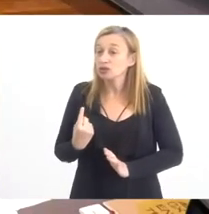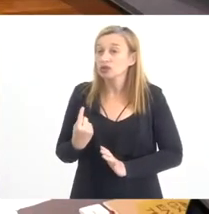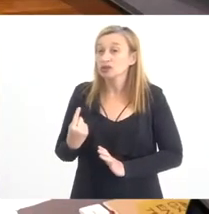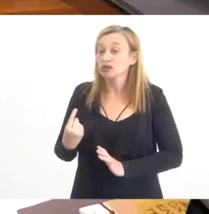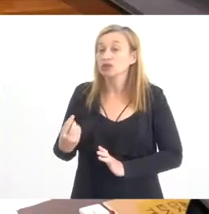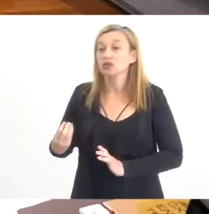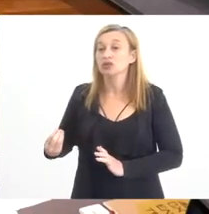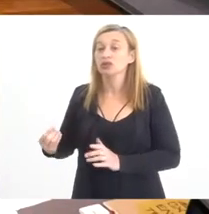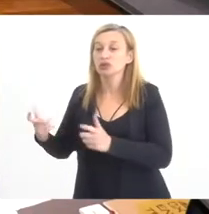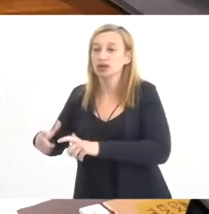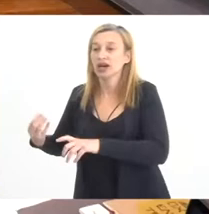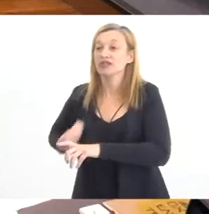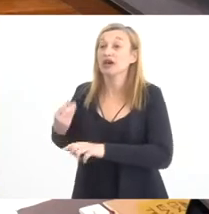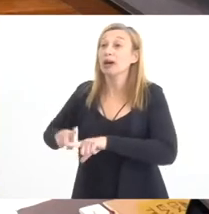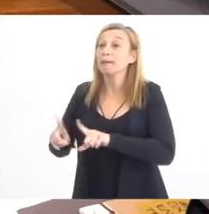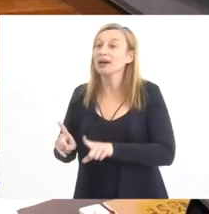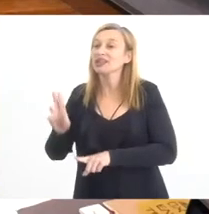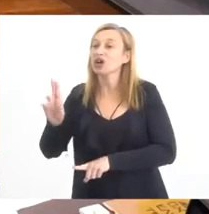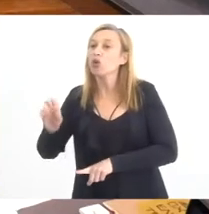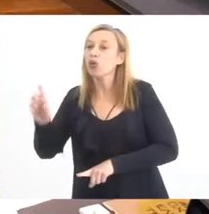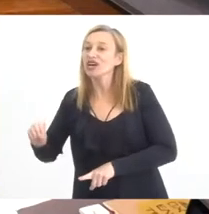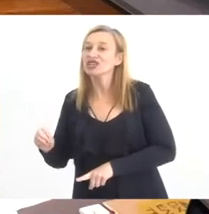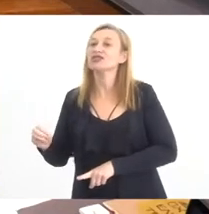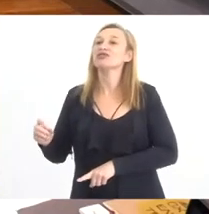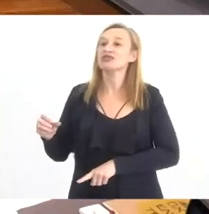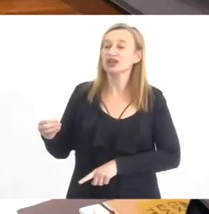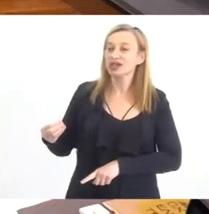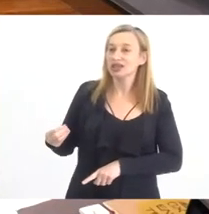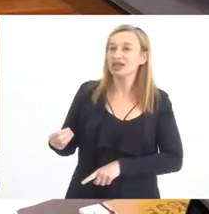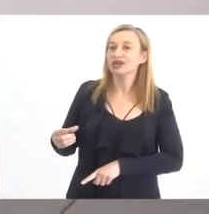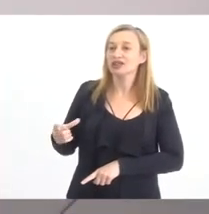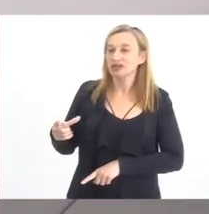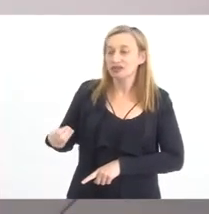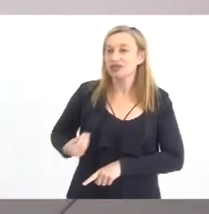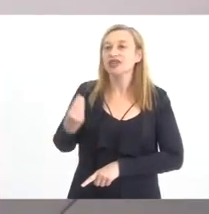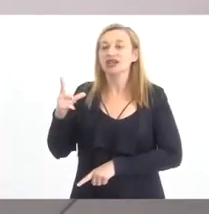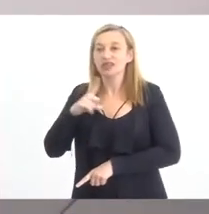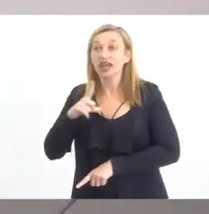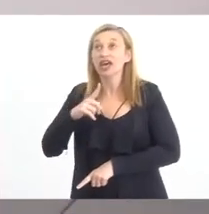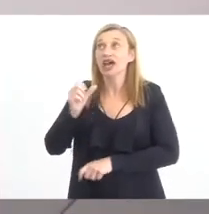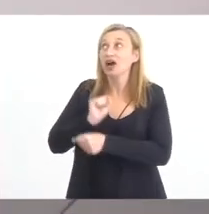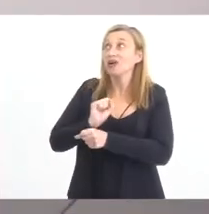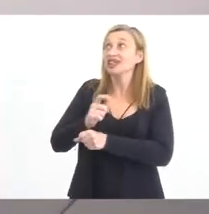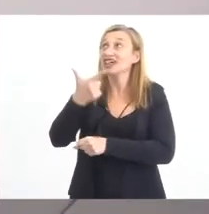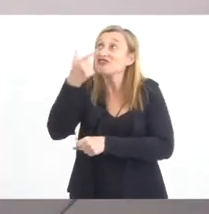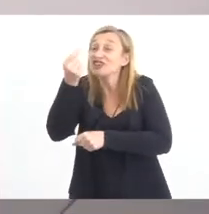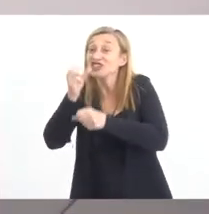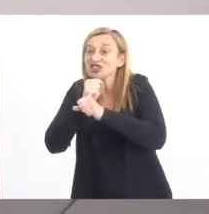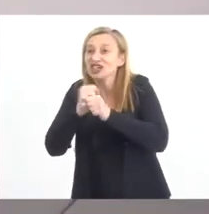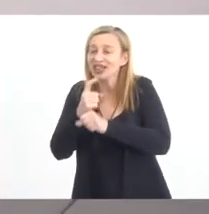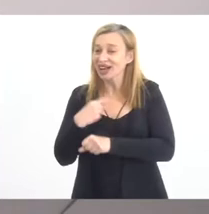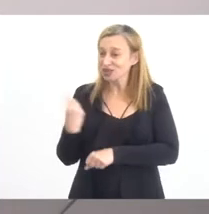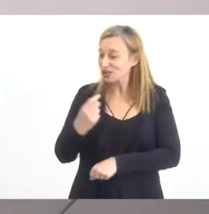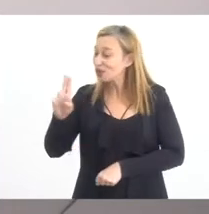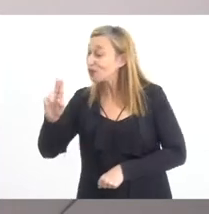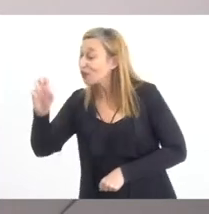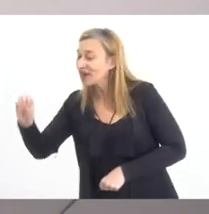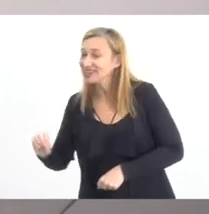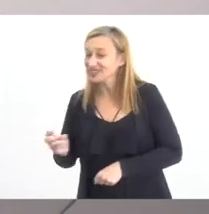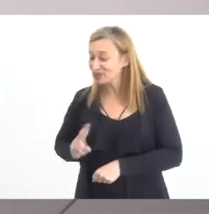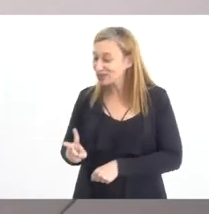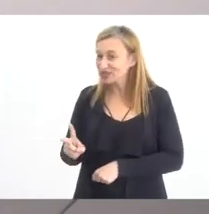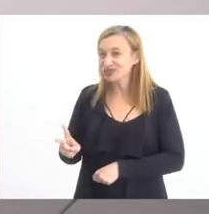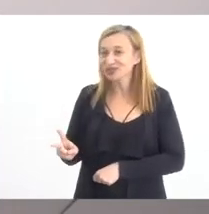UESO existe, a UESO é autônoma, e eu espero que daqui a 20 anos, a nossa UESO, ainda